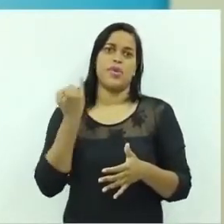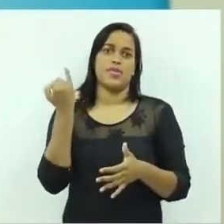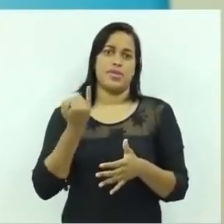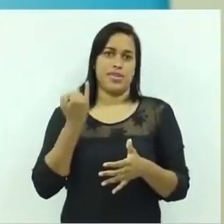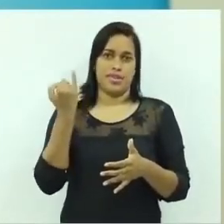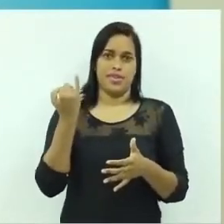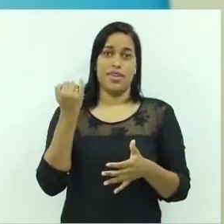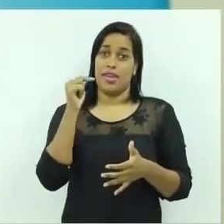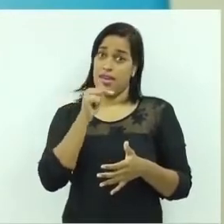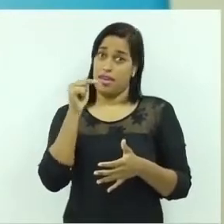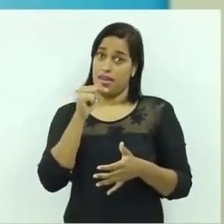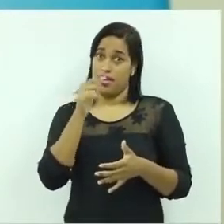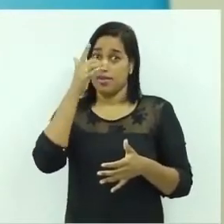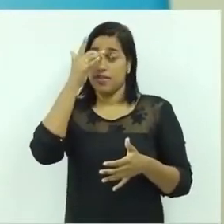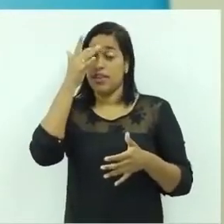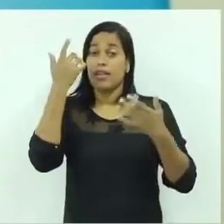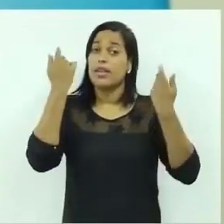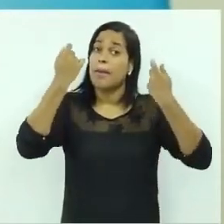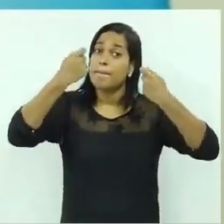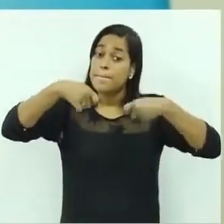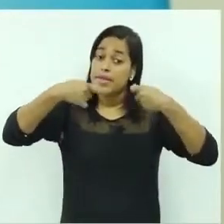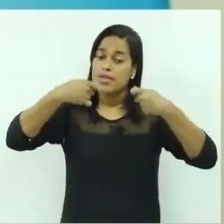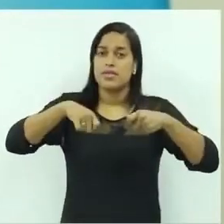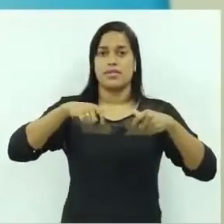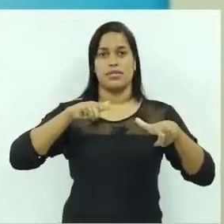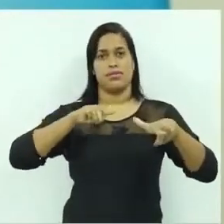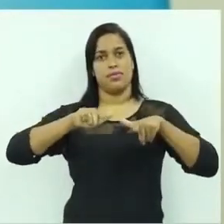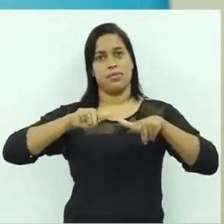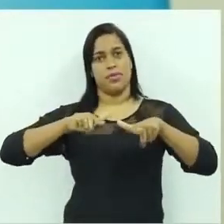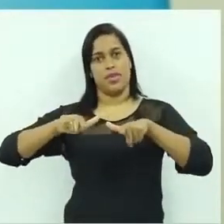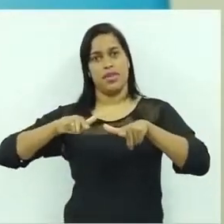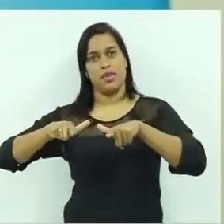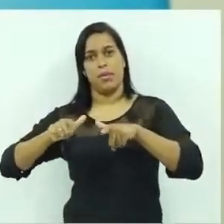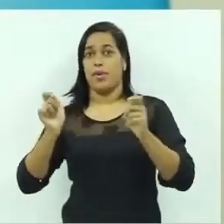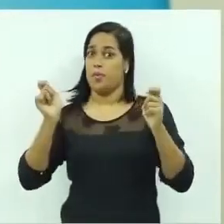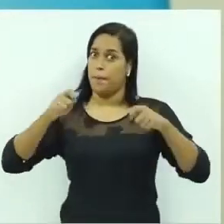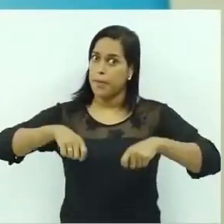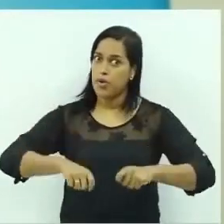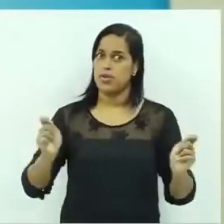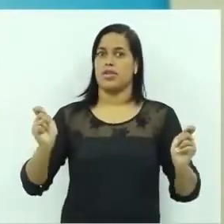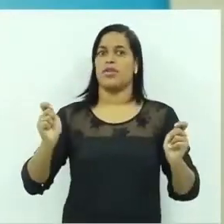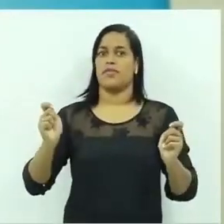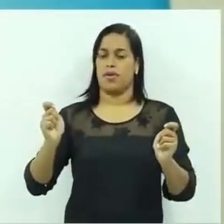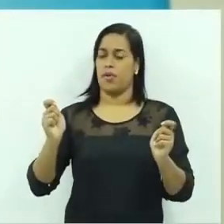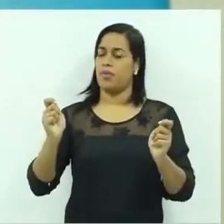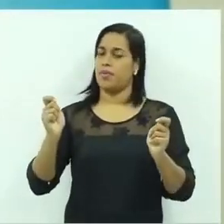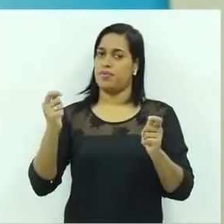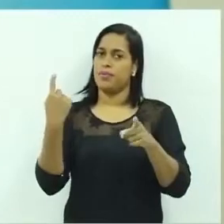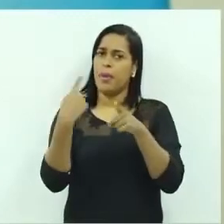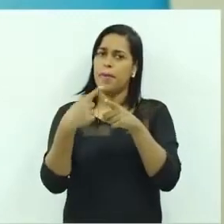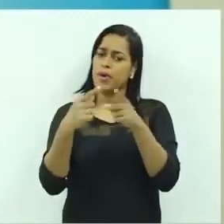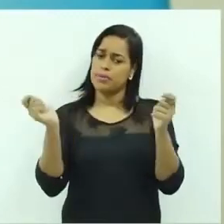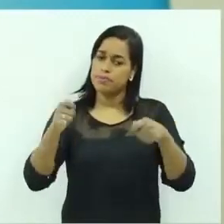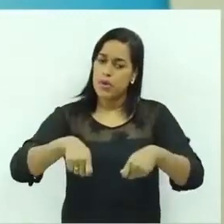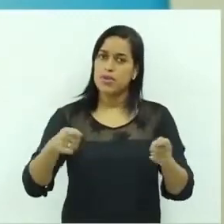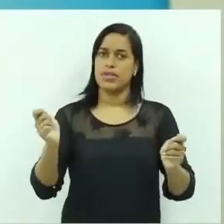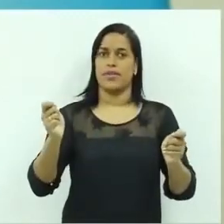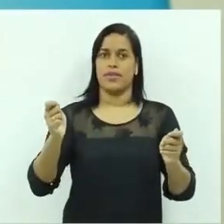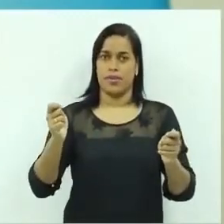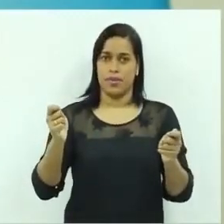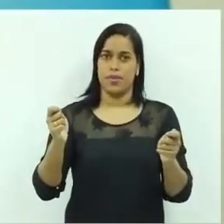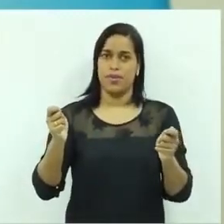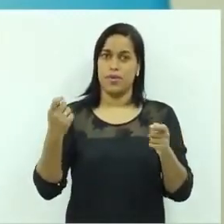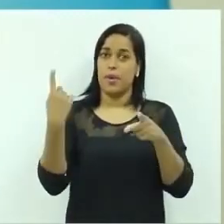importantíssimo. Essa ideia tem que ser de execução possível. Por que ela tem que ser de execução